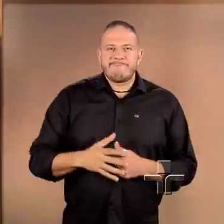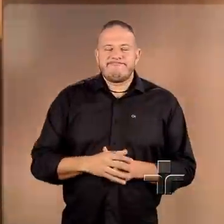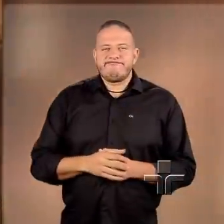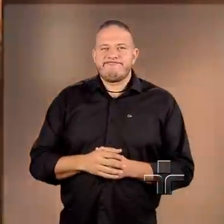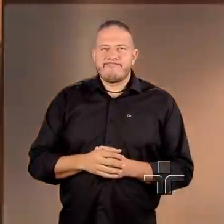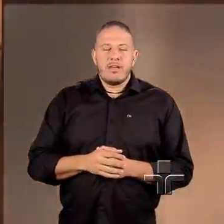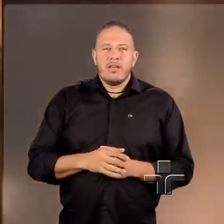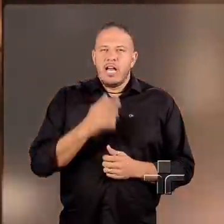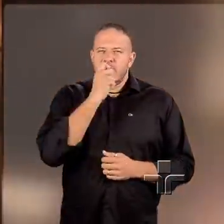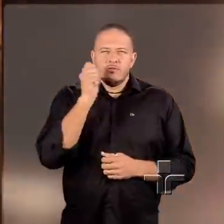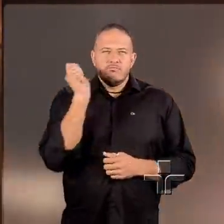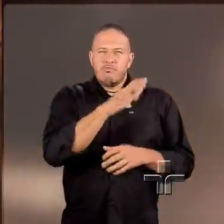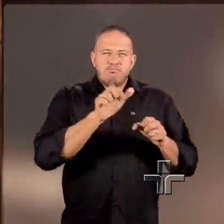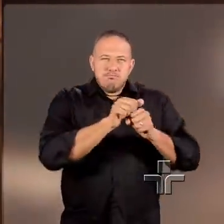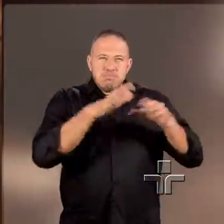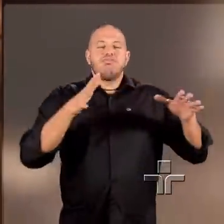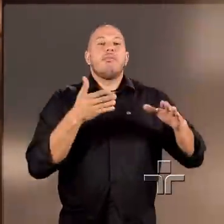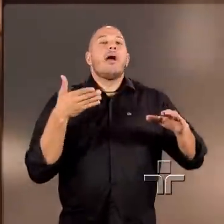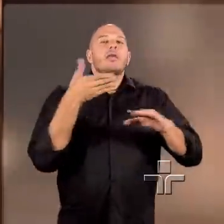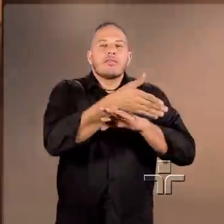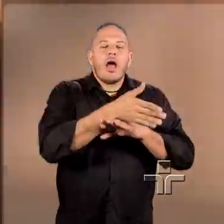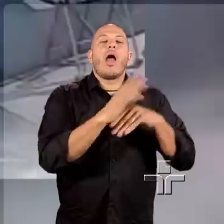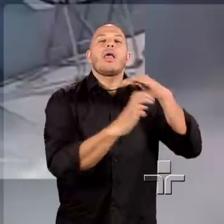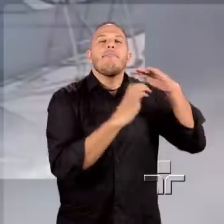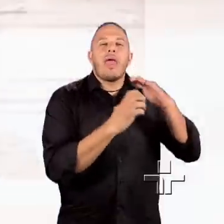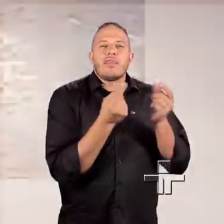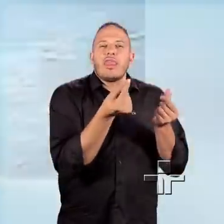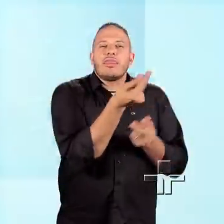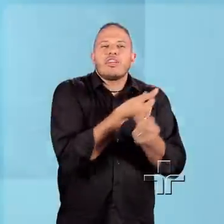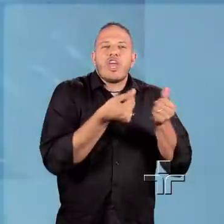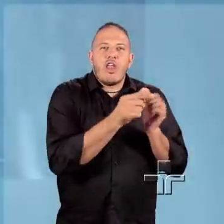e explosivos para entrar em transportadora de valores.